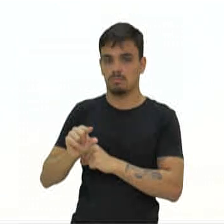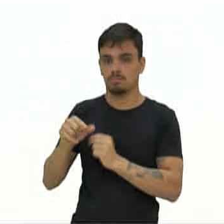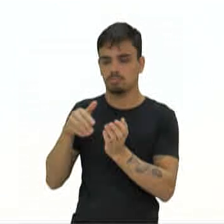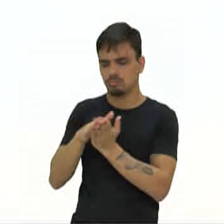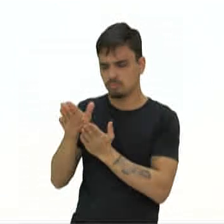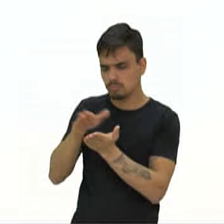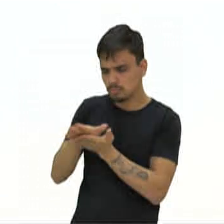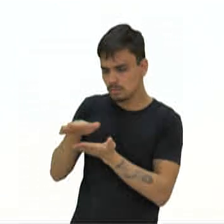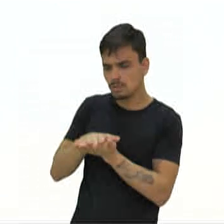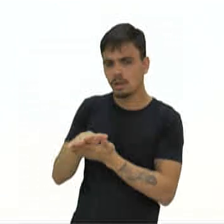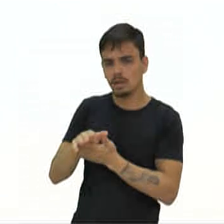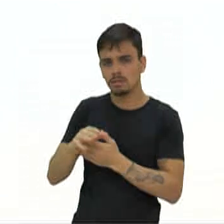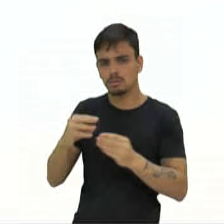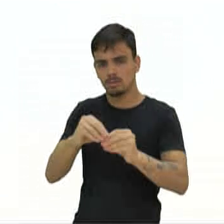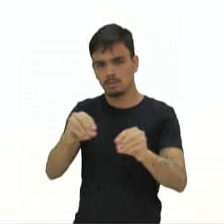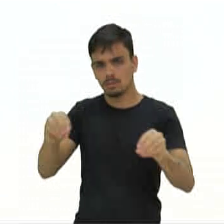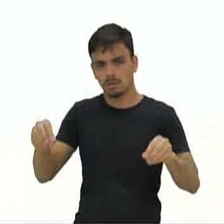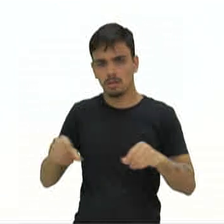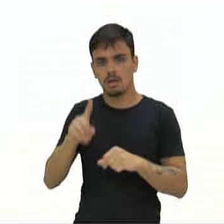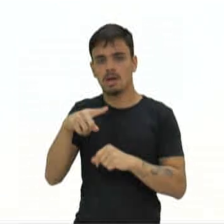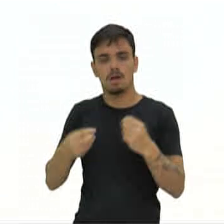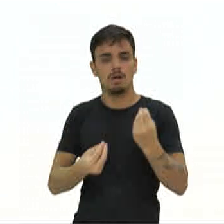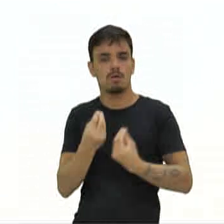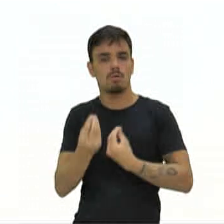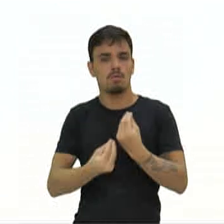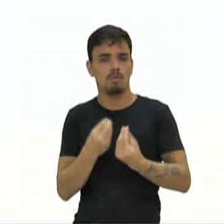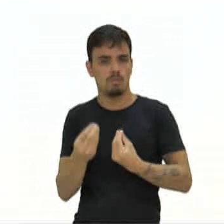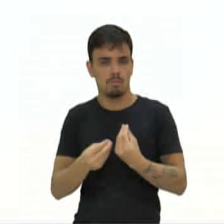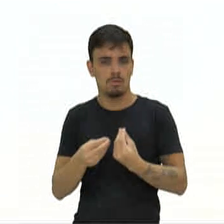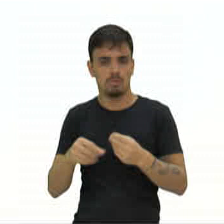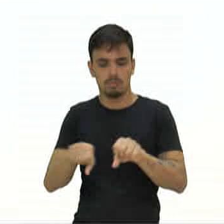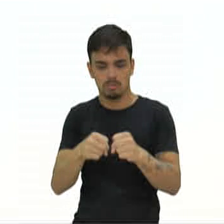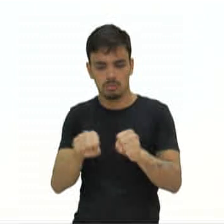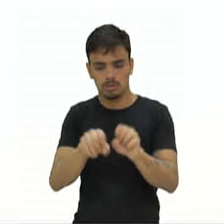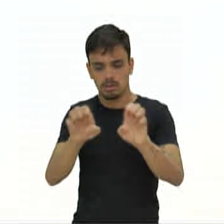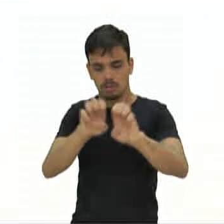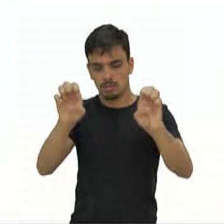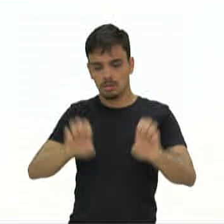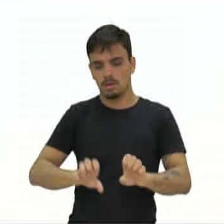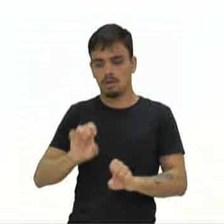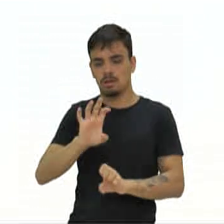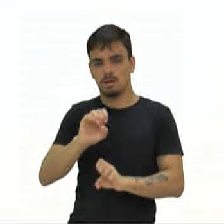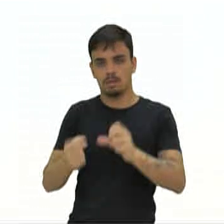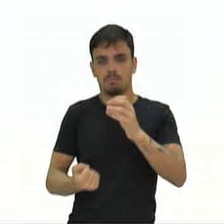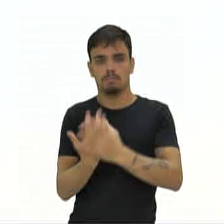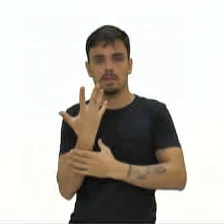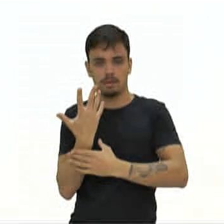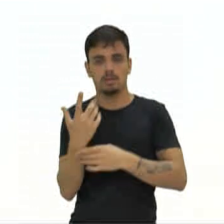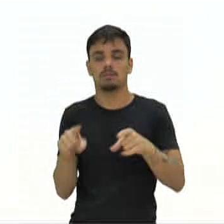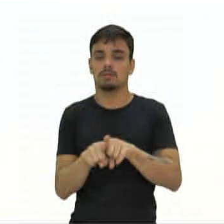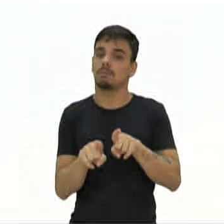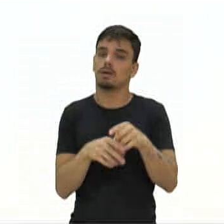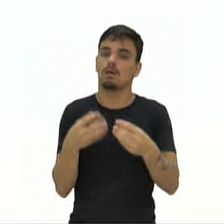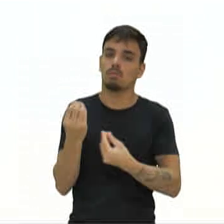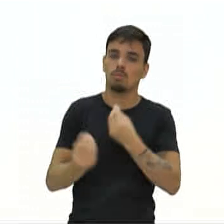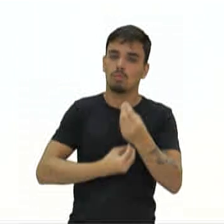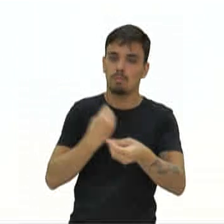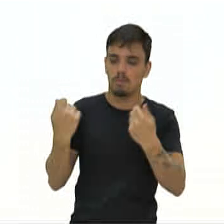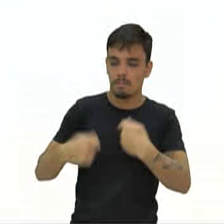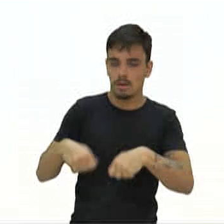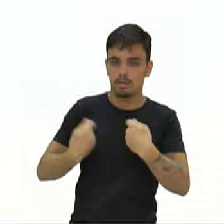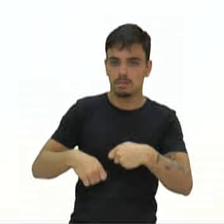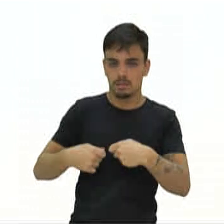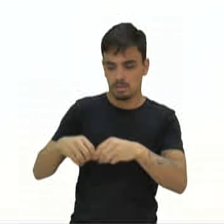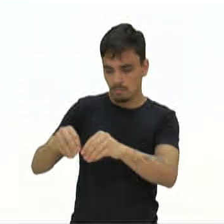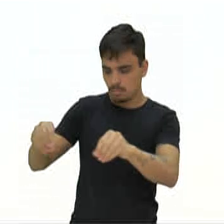do solo. Isto é, feito trocando as culturas a cada novo plantio, de forma que as necessidades de